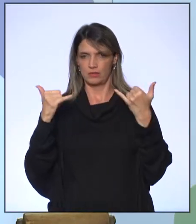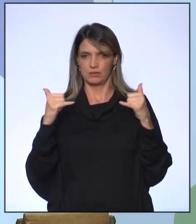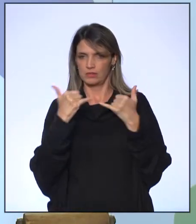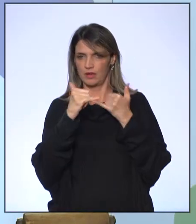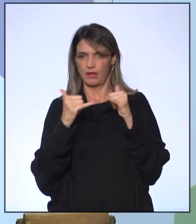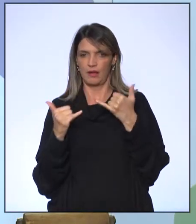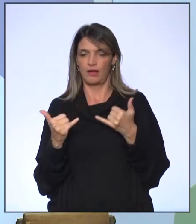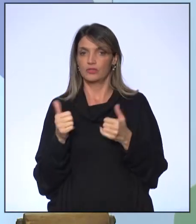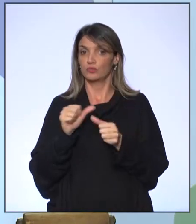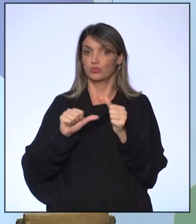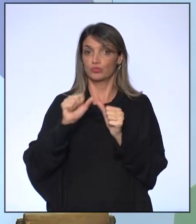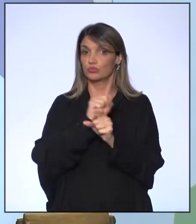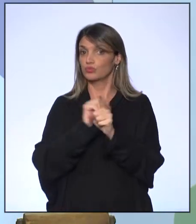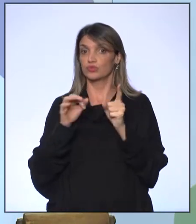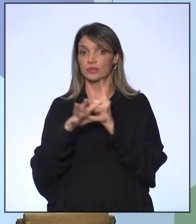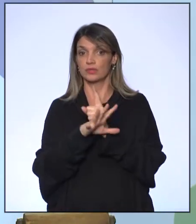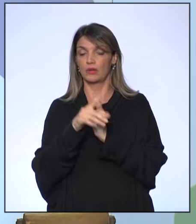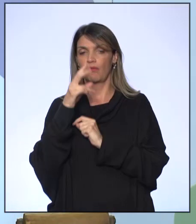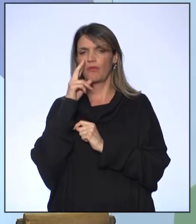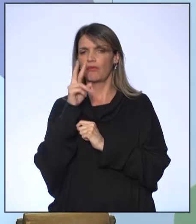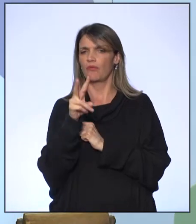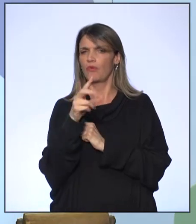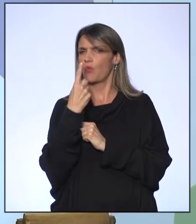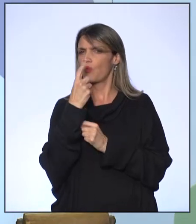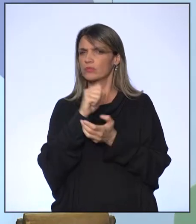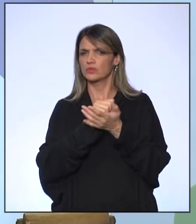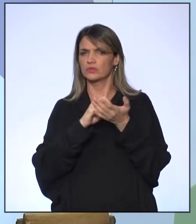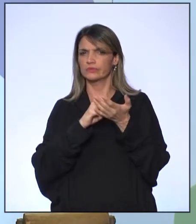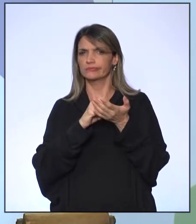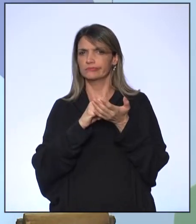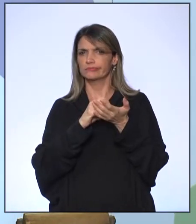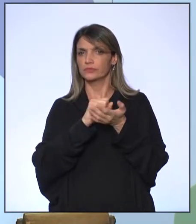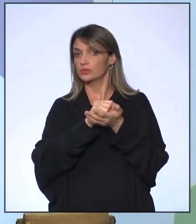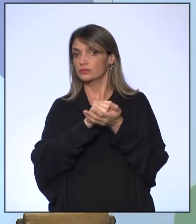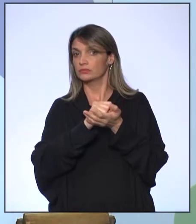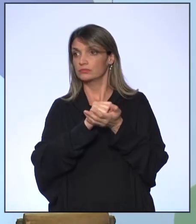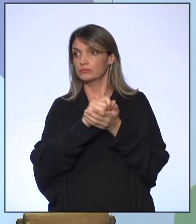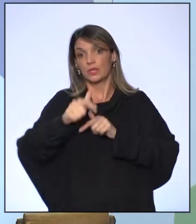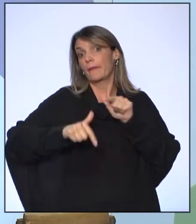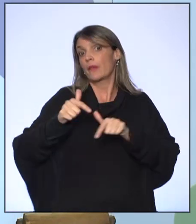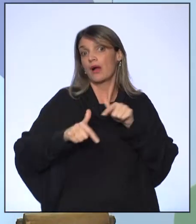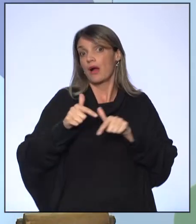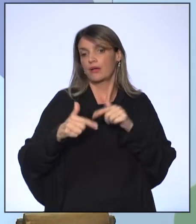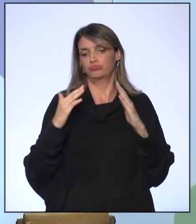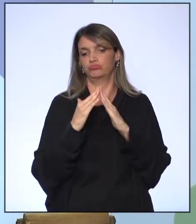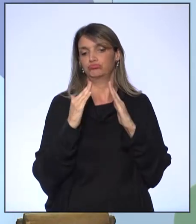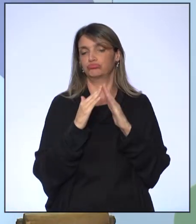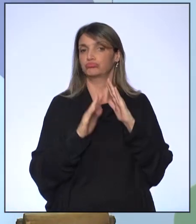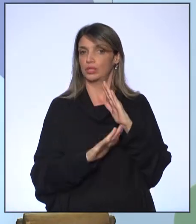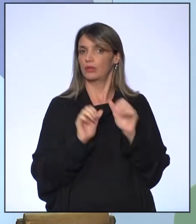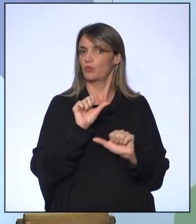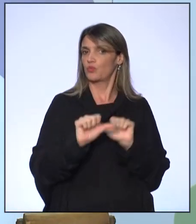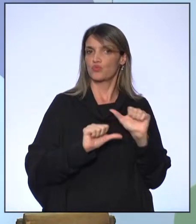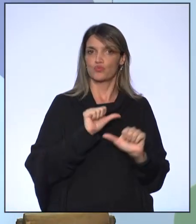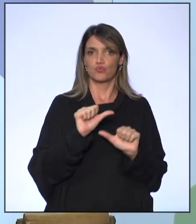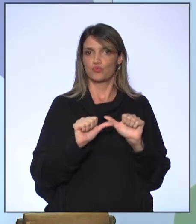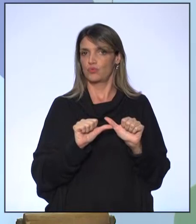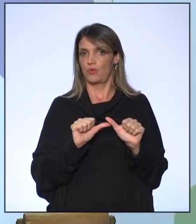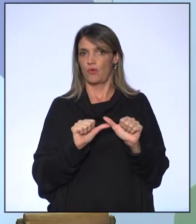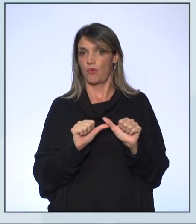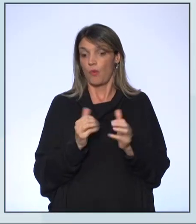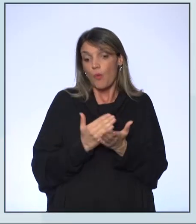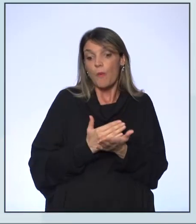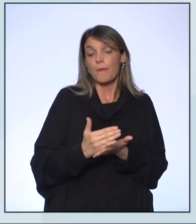sociedade. Vamos olhar uma coisa específica, ó, uma atividade doméstica que foi transformada com a chegada ou desenvolvimento